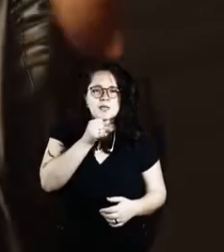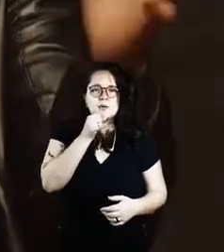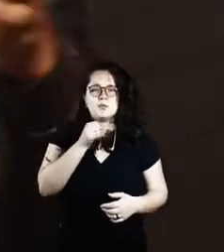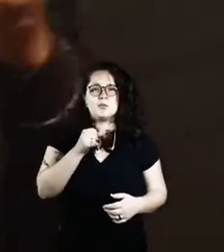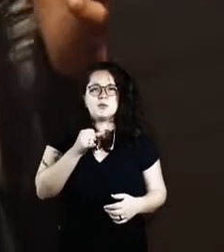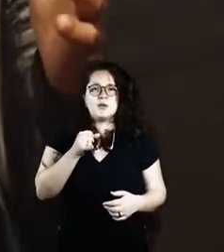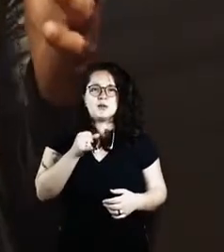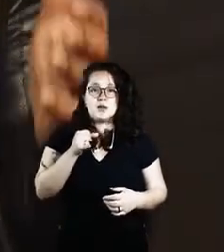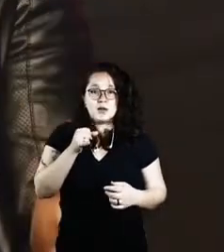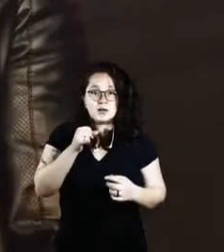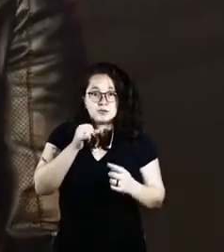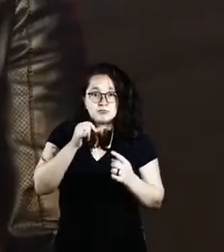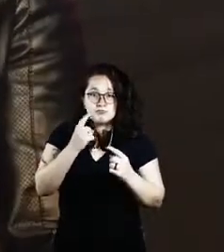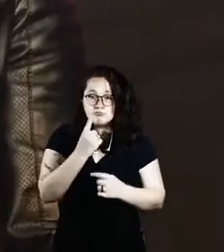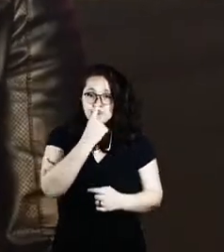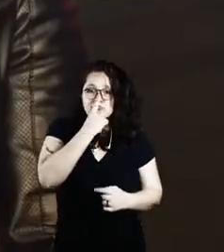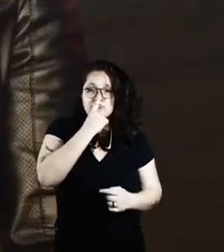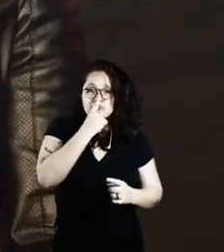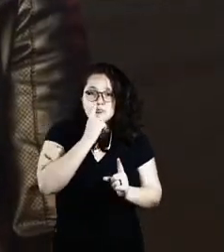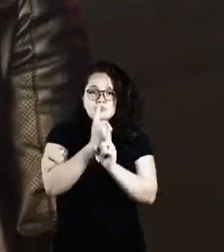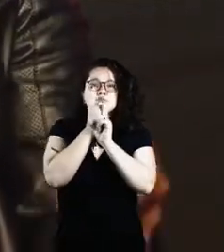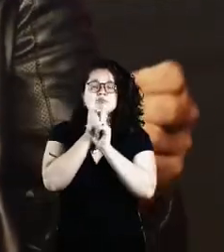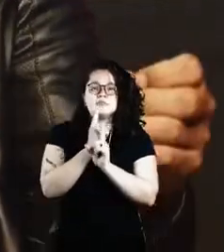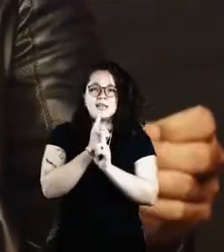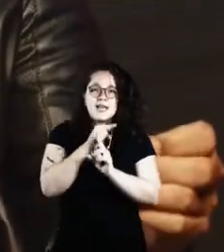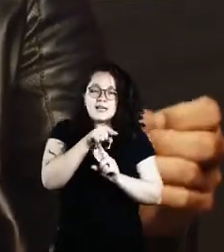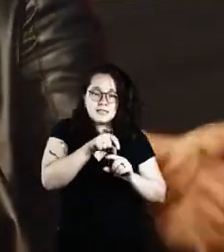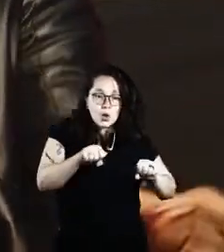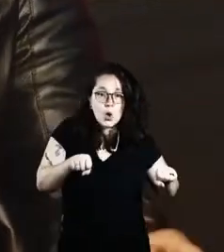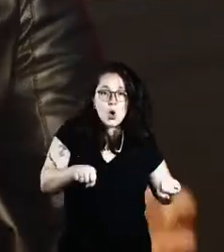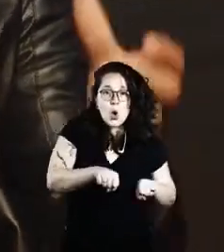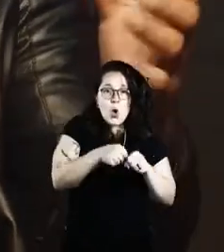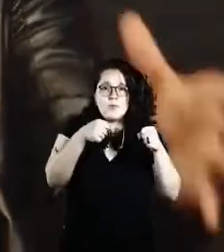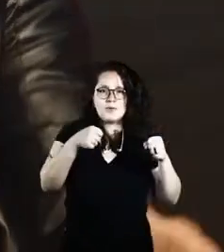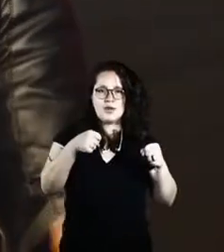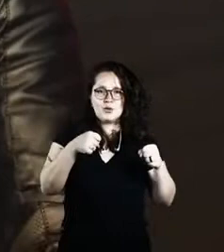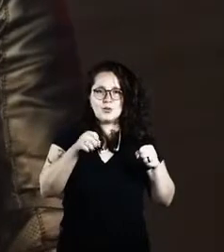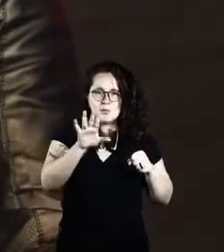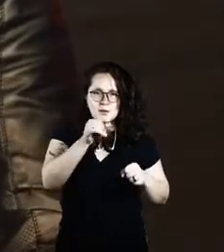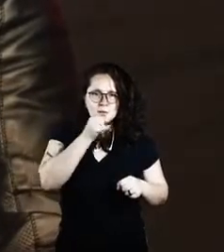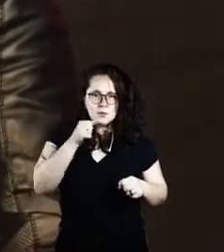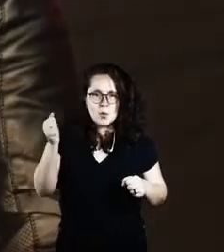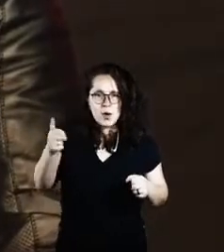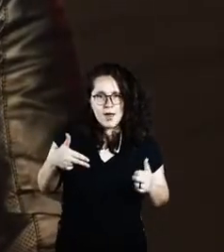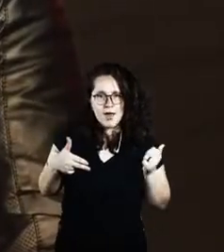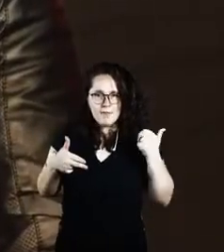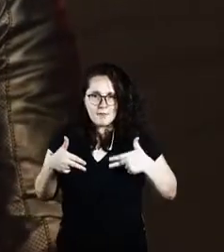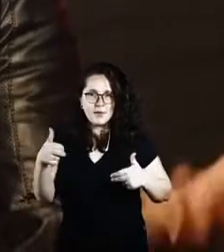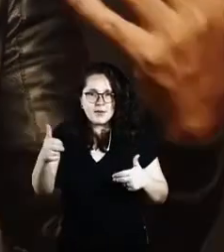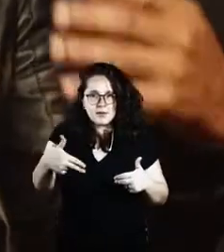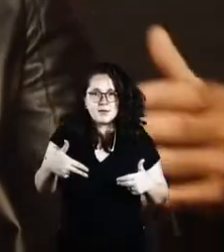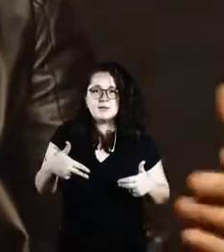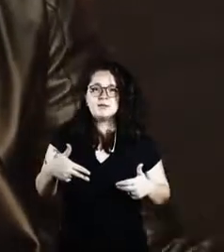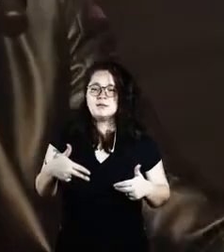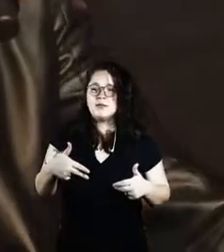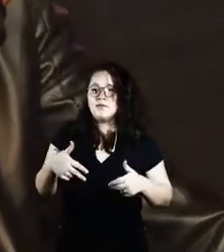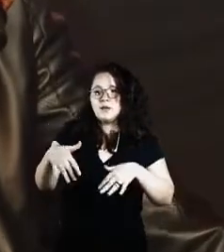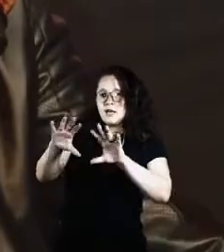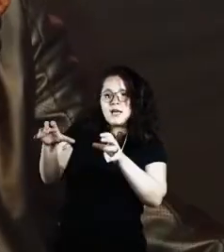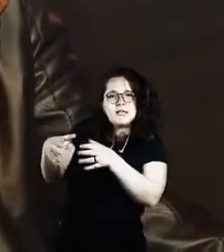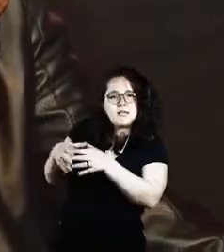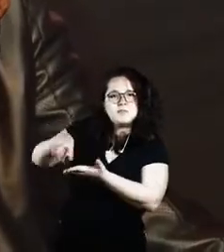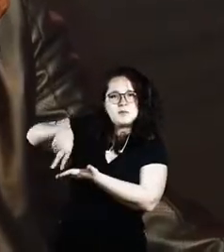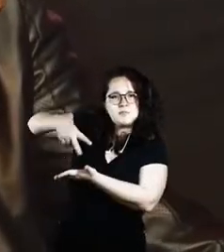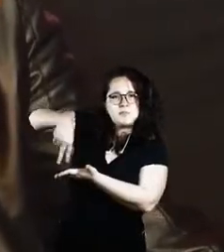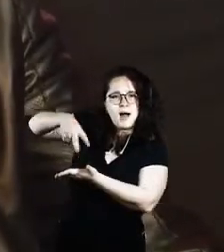Quando vocês identificam esse... Vamos dizer que rompimento, mas quando o rap solta a mão... Das equipes de baile, ou as equipes de baile soltam a